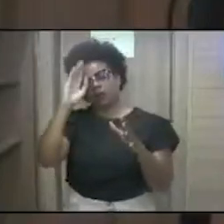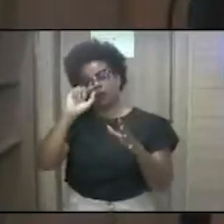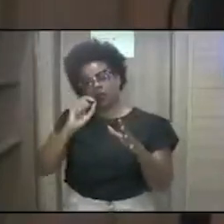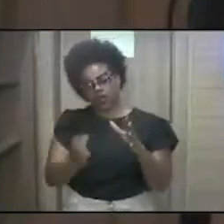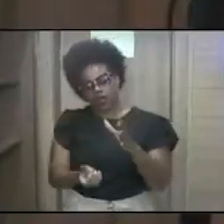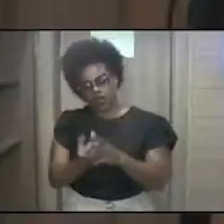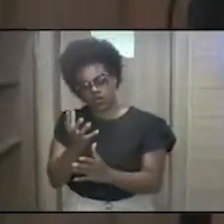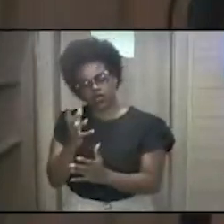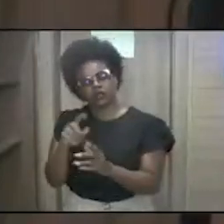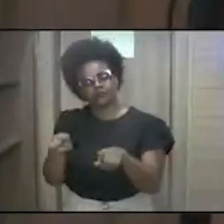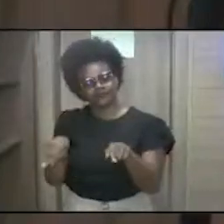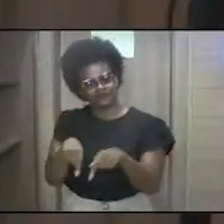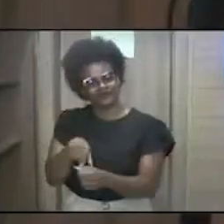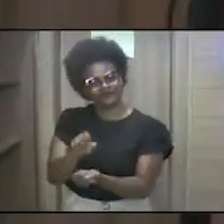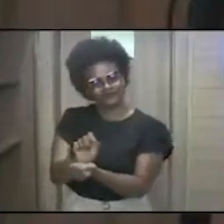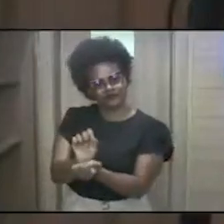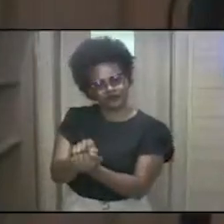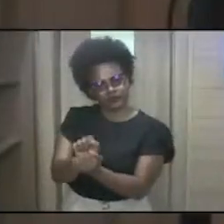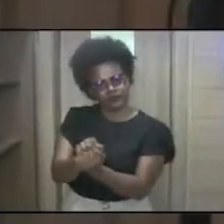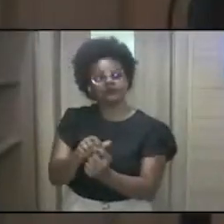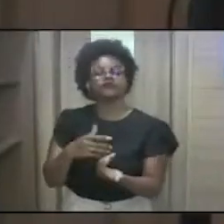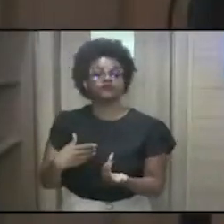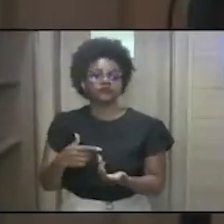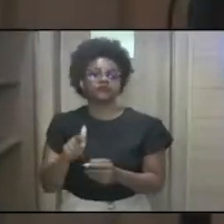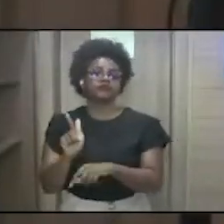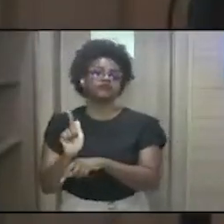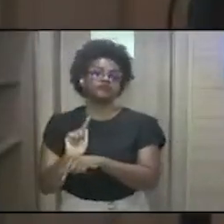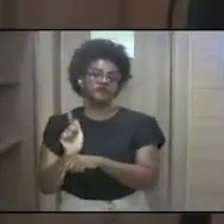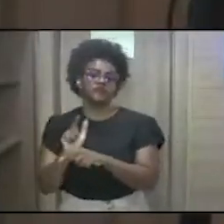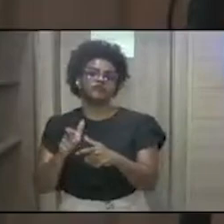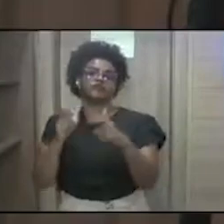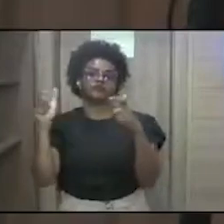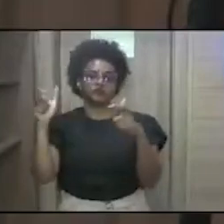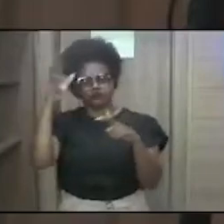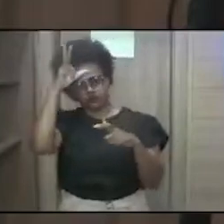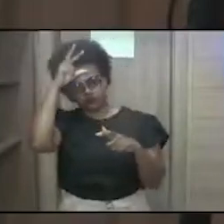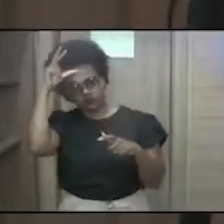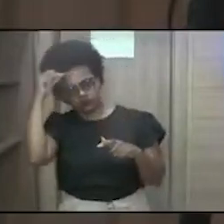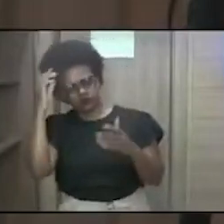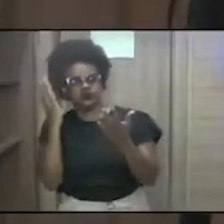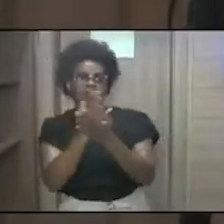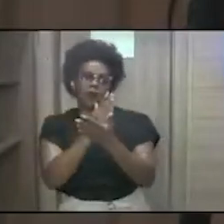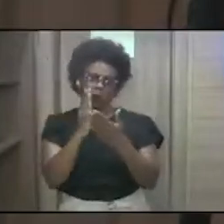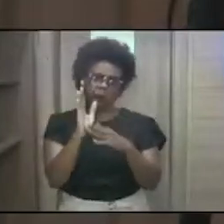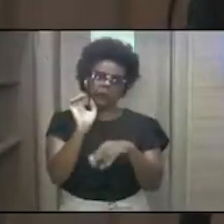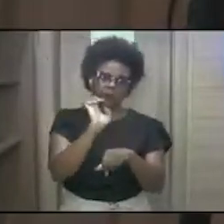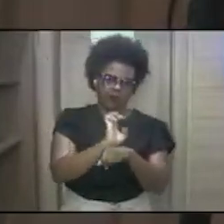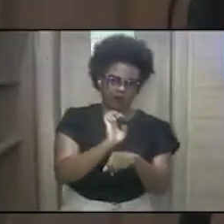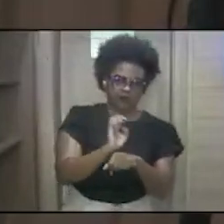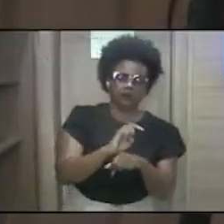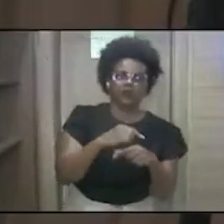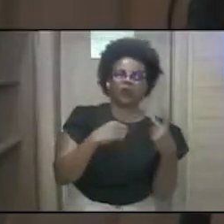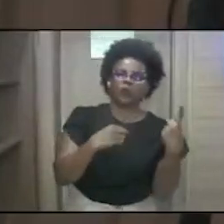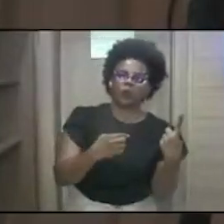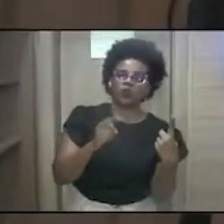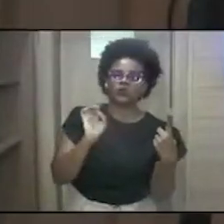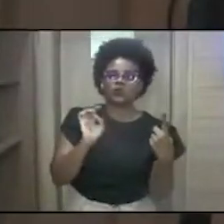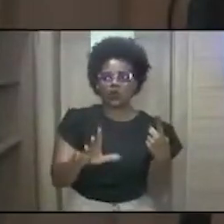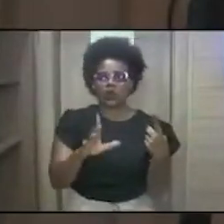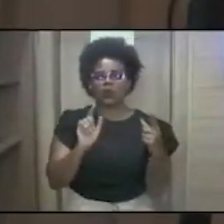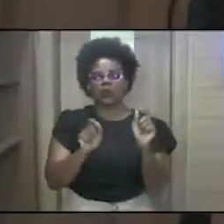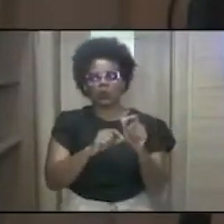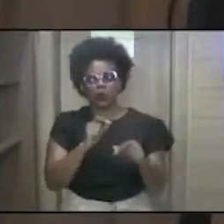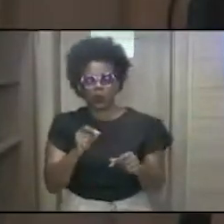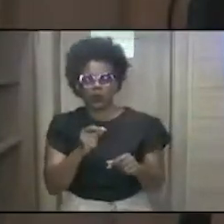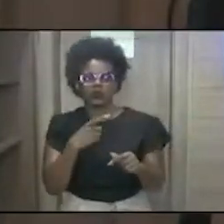De gestão, a gente viu, a maior parte dos casos são municipais, pegamos também alguns casos estaduais e um caso na modalidade de